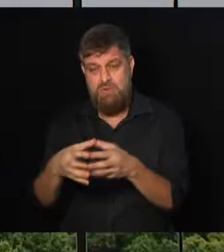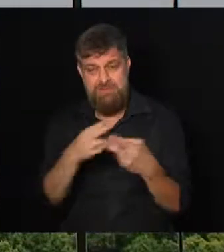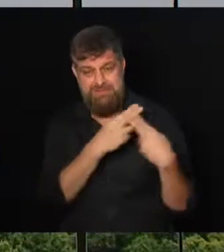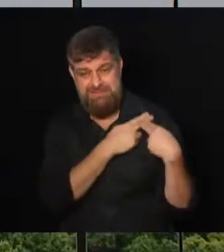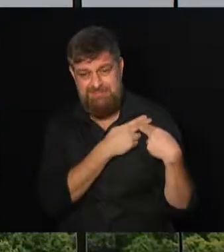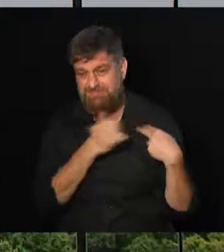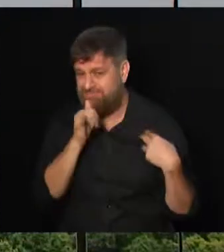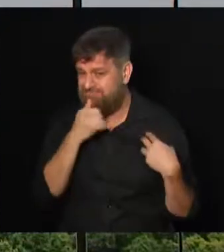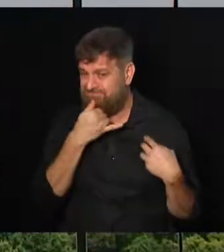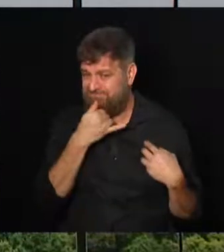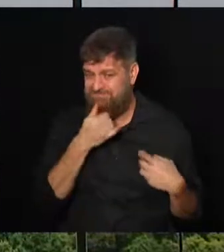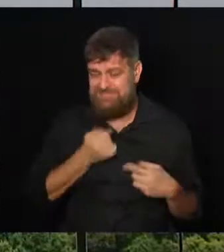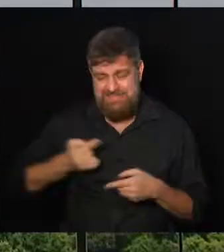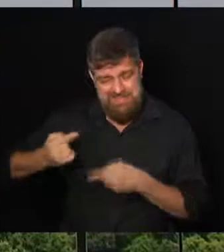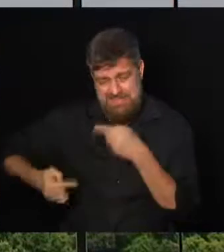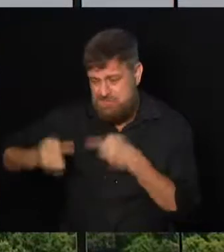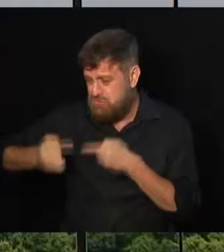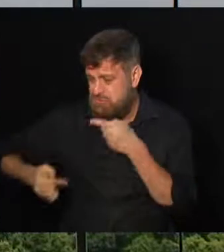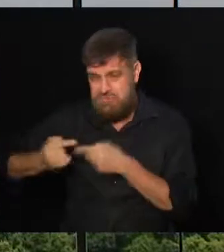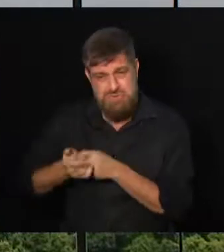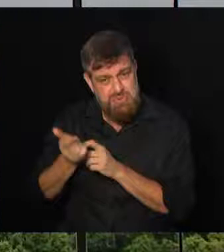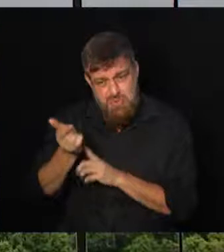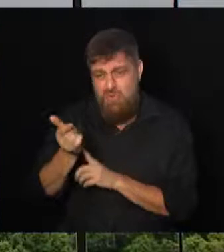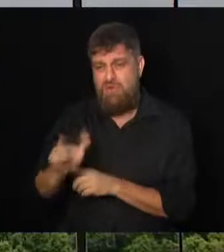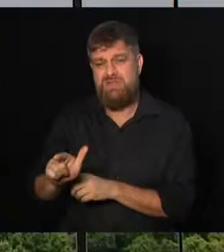Infelizmente, a gente tem que rediscutir